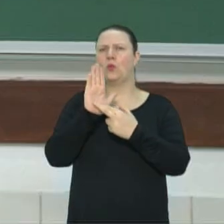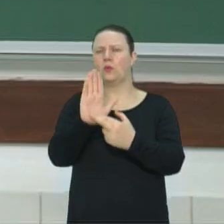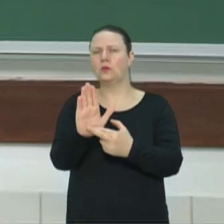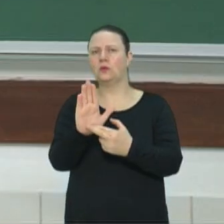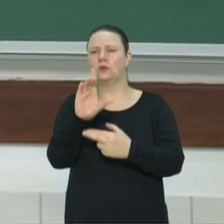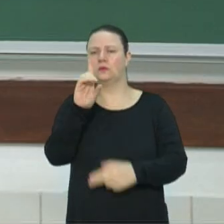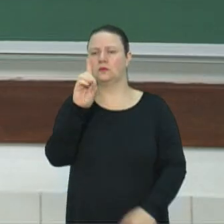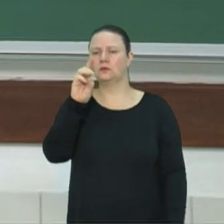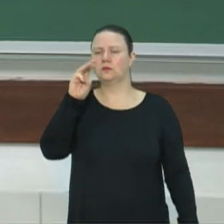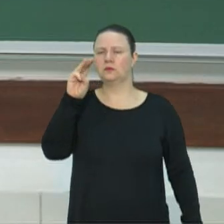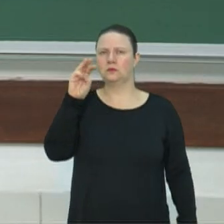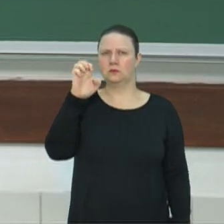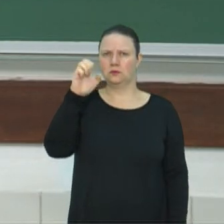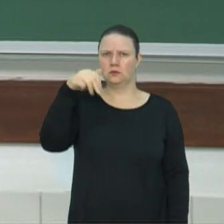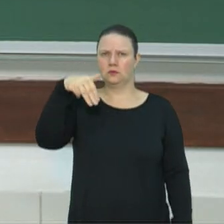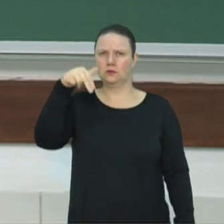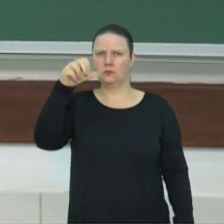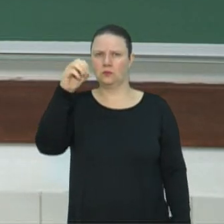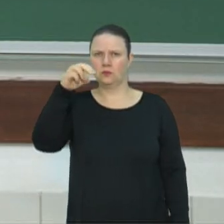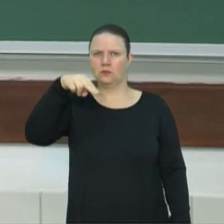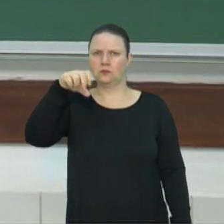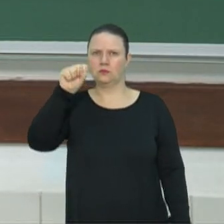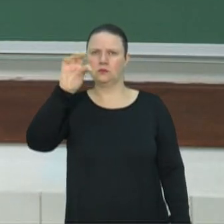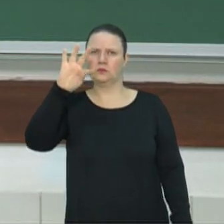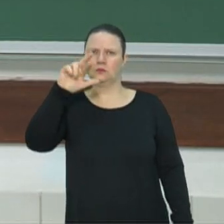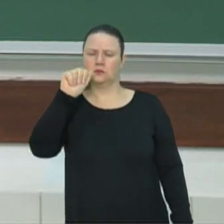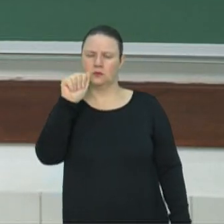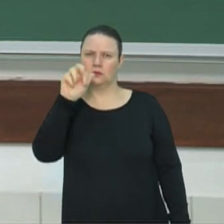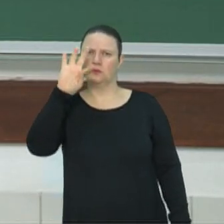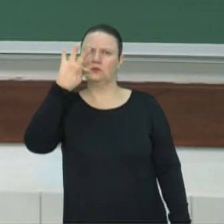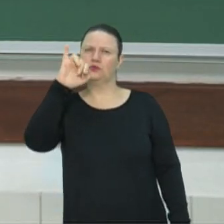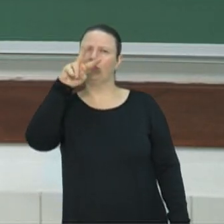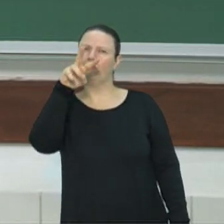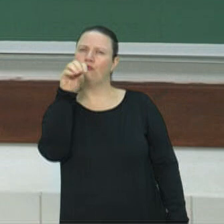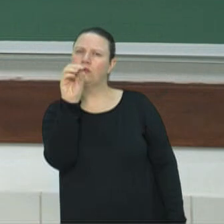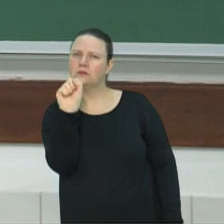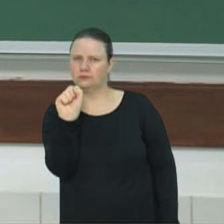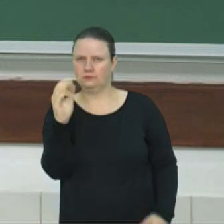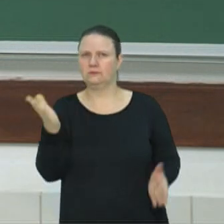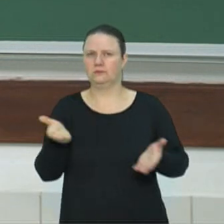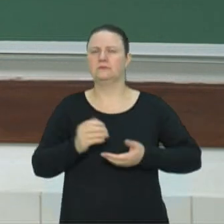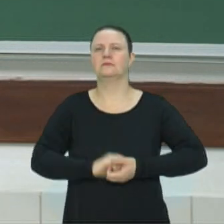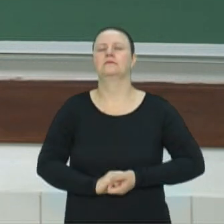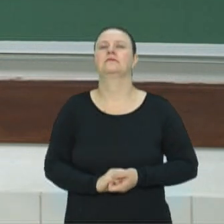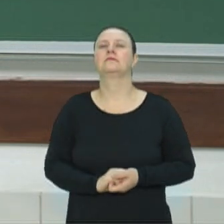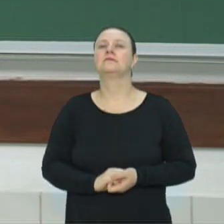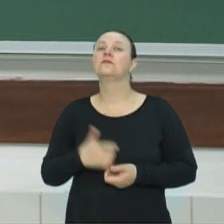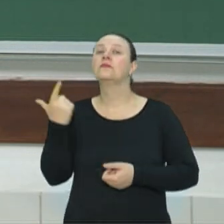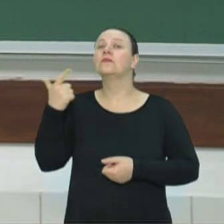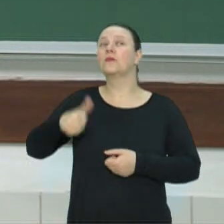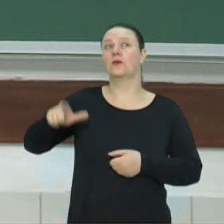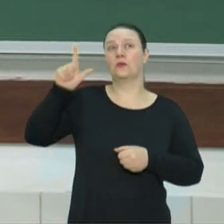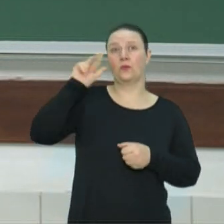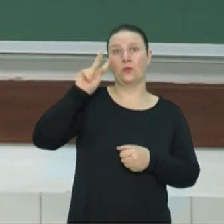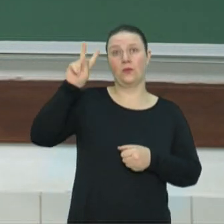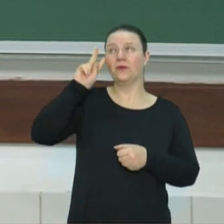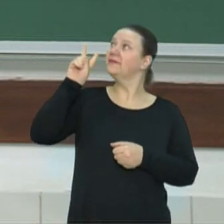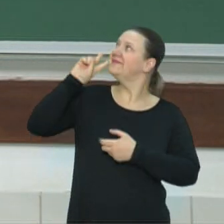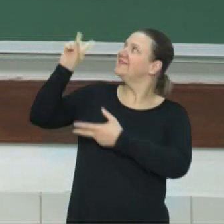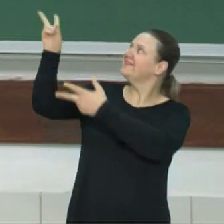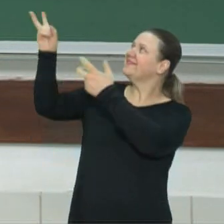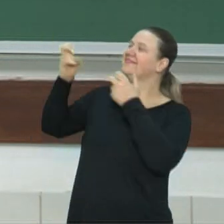dos demonstrativos, não é mesmo? Então, temos, uma vez mais, uma historieta